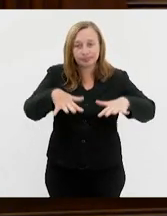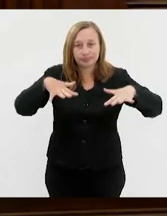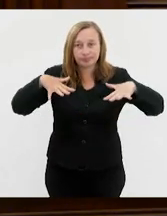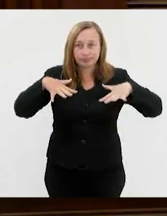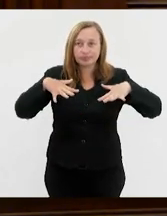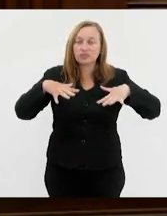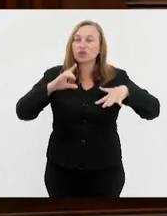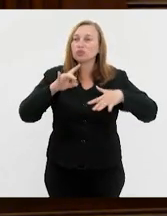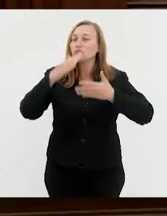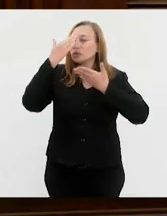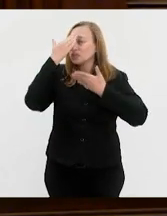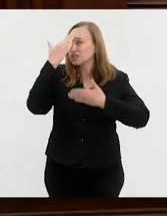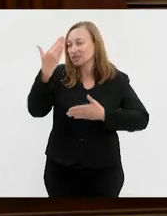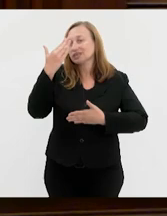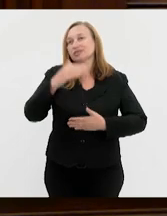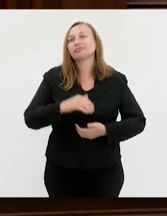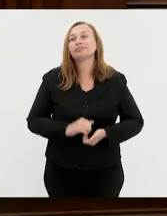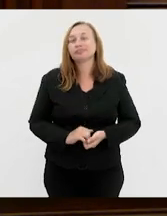tenho a agradecer.